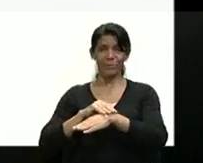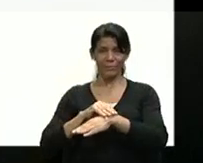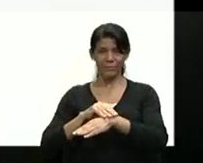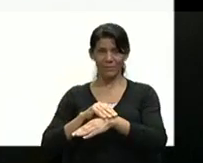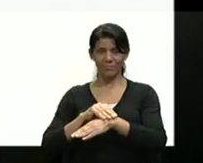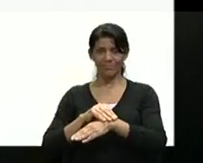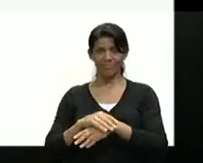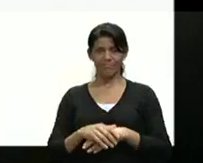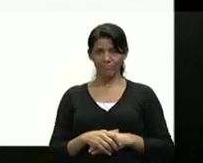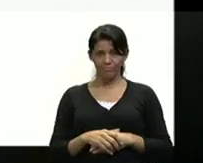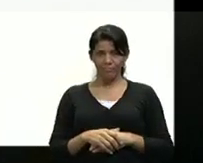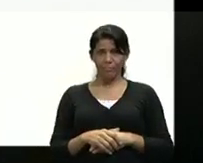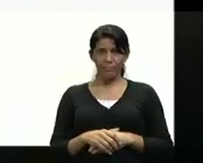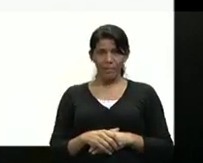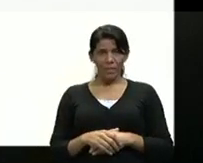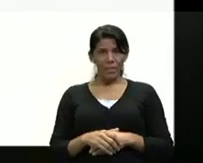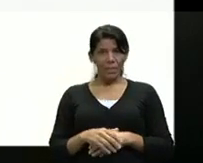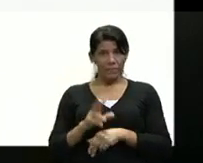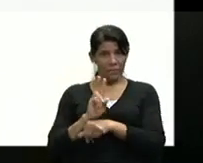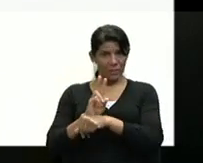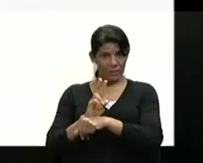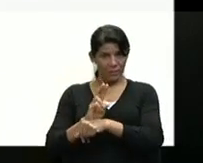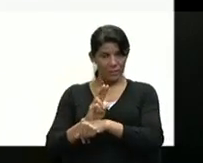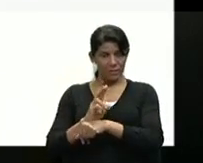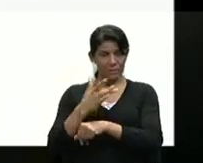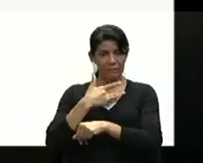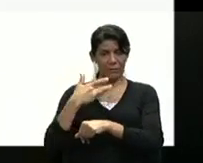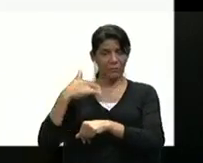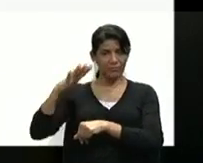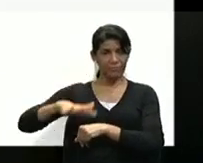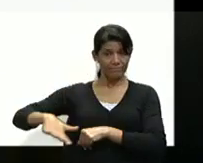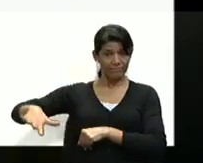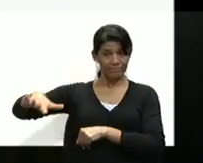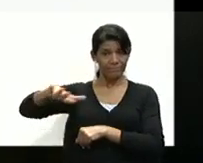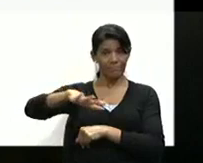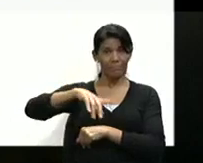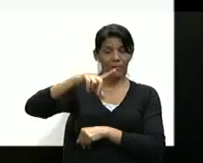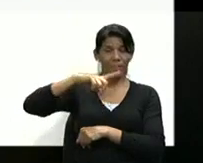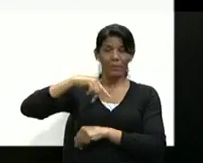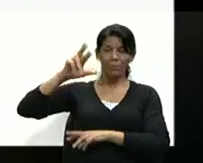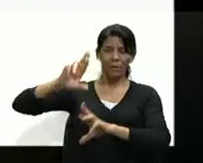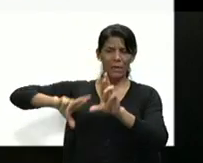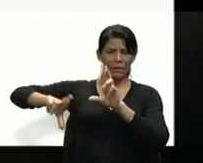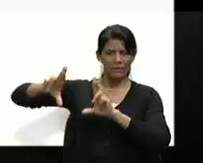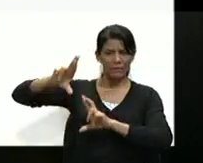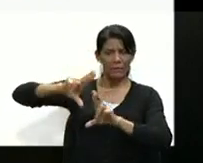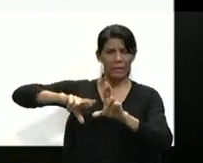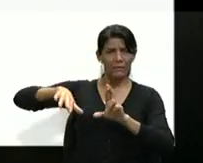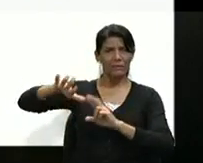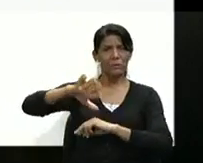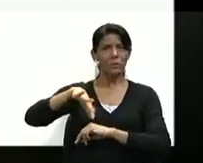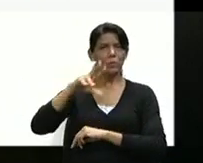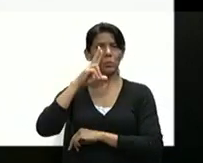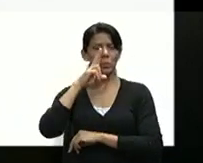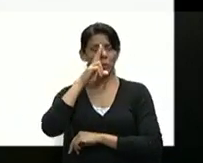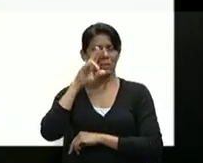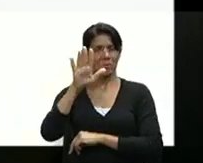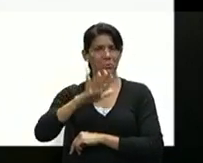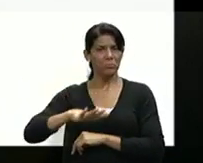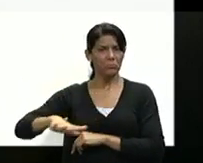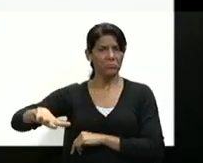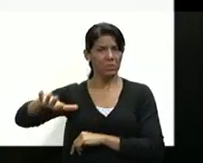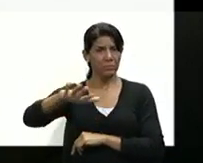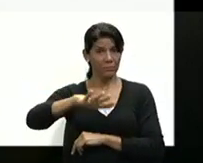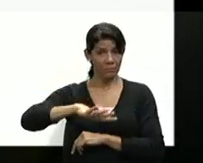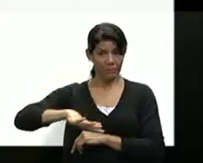em vigilância em saúde ambiental, onde há uma análise dos riscos ambientais para